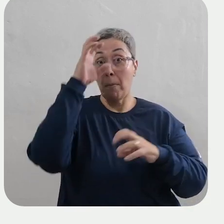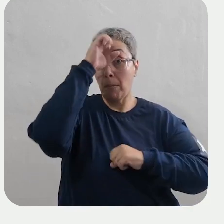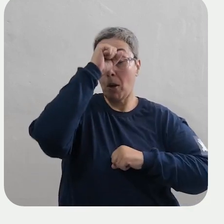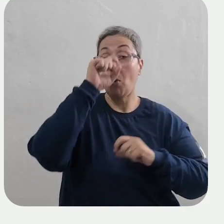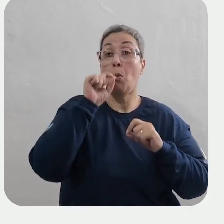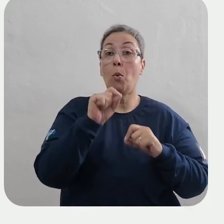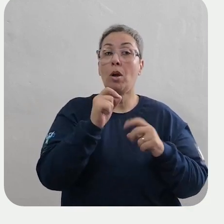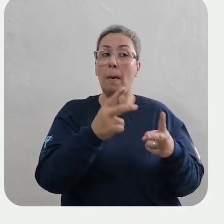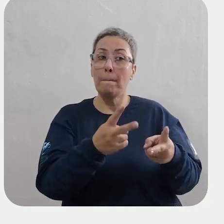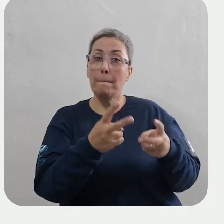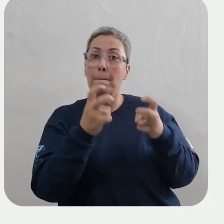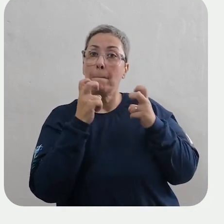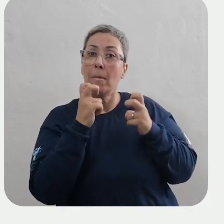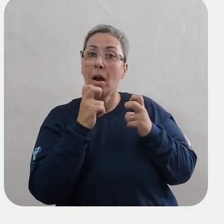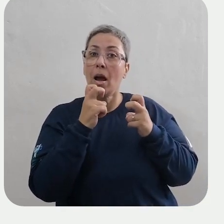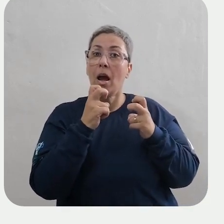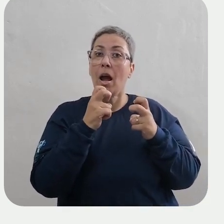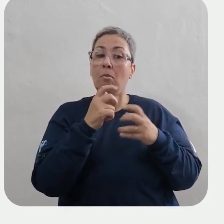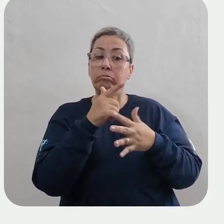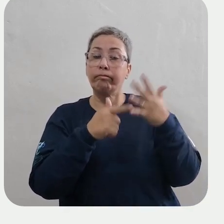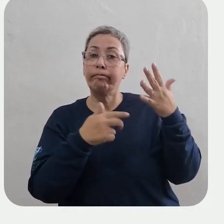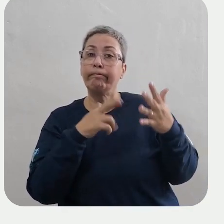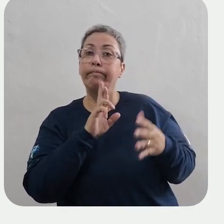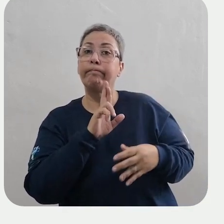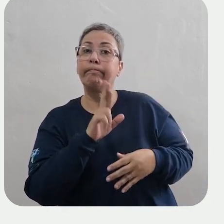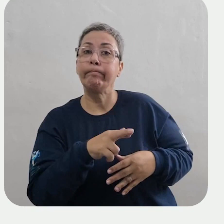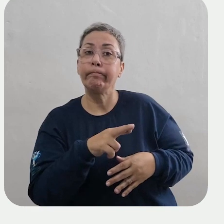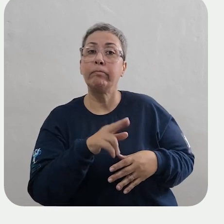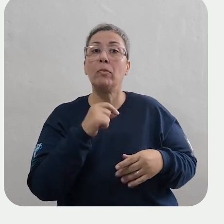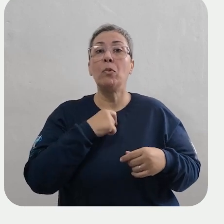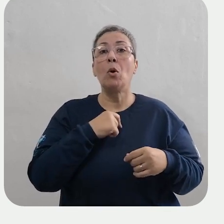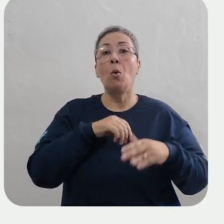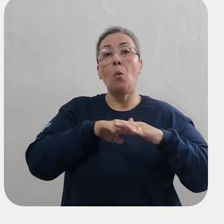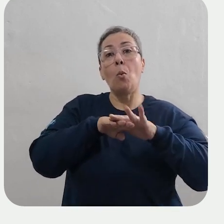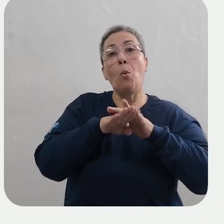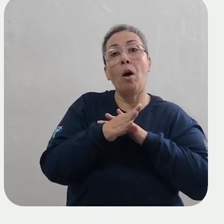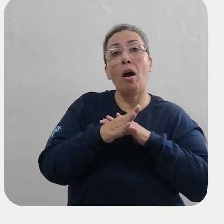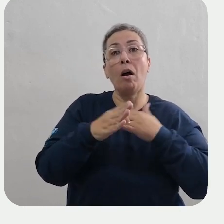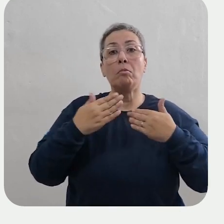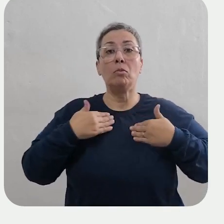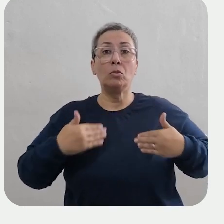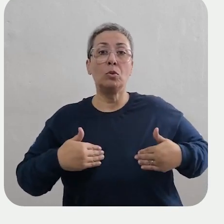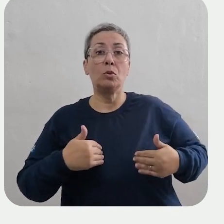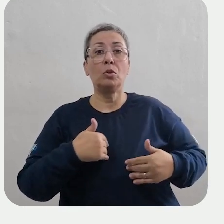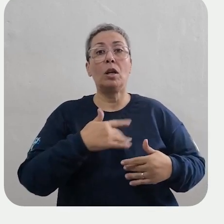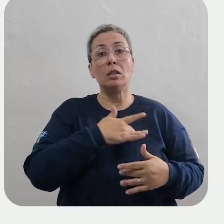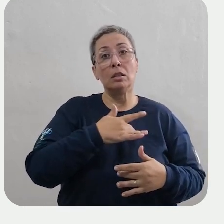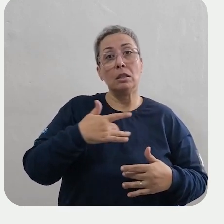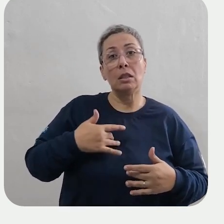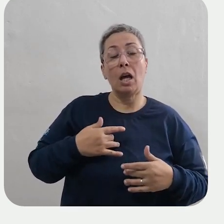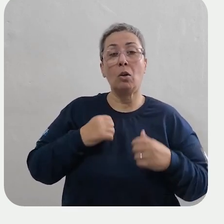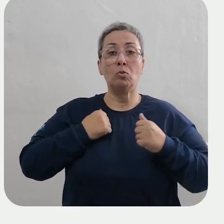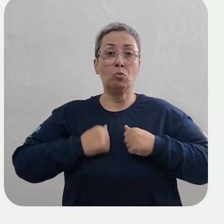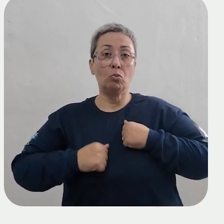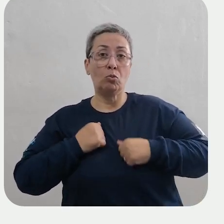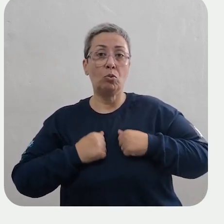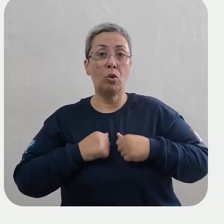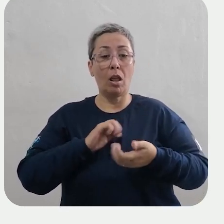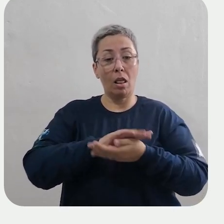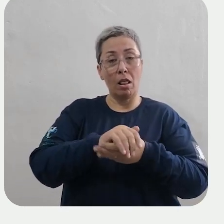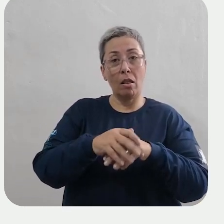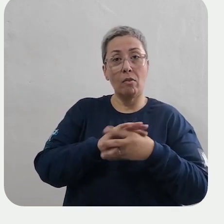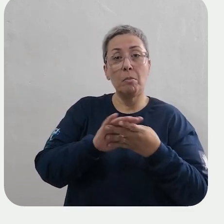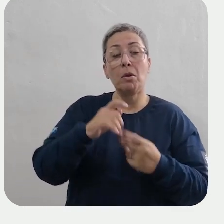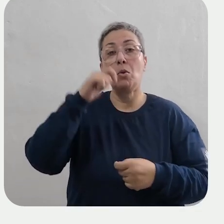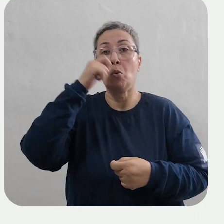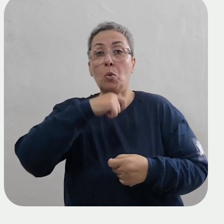aprendizagem: reconhecer as razões pelas quais os hábitos de higiene do corpo, lavar as mãos antes de comer,